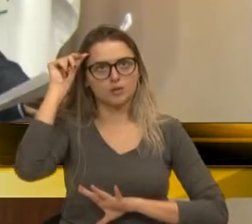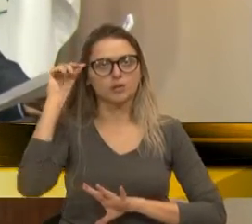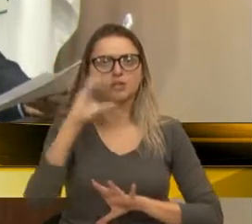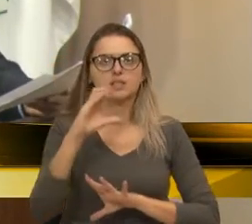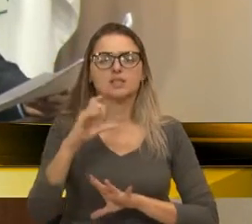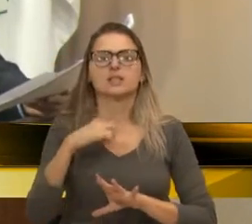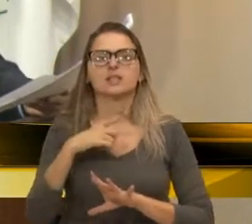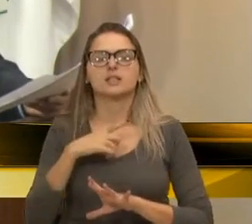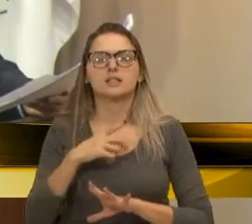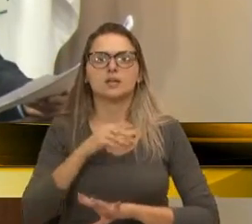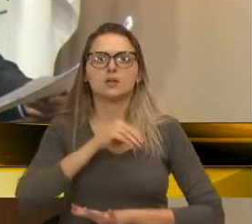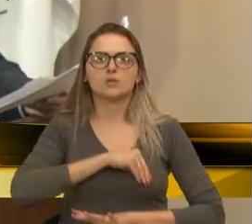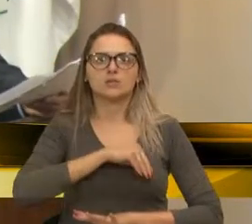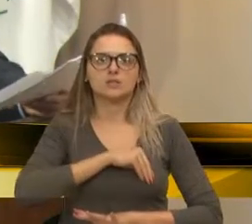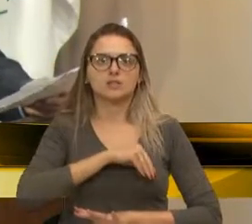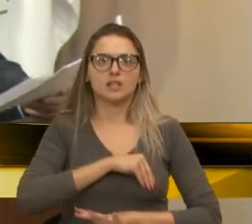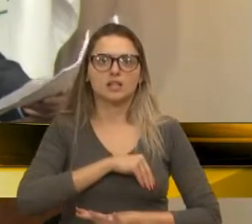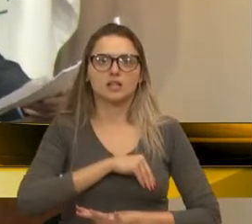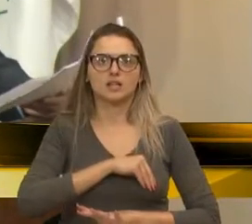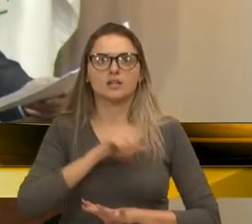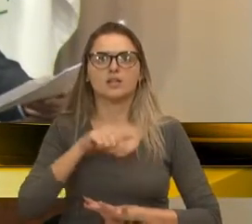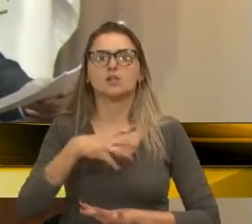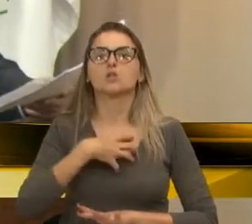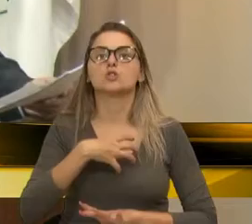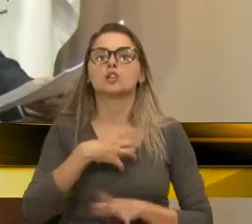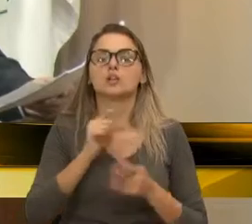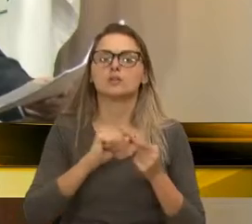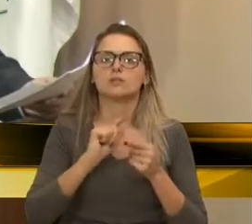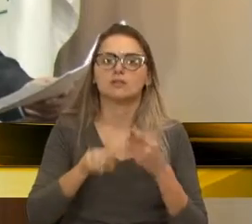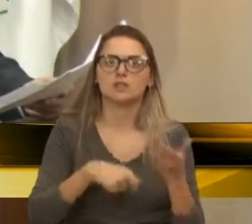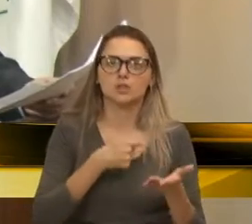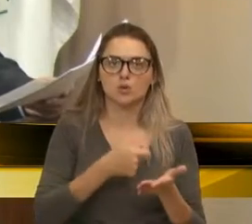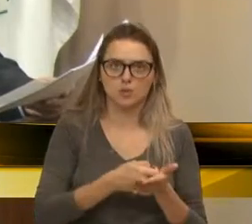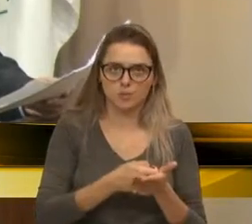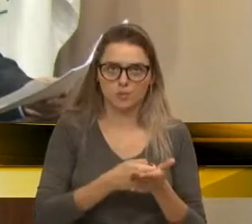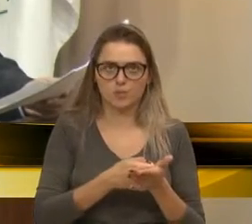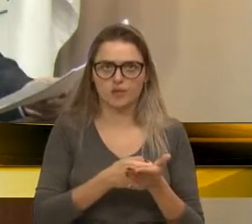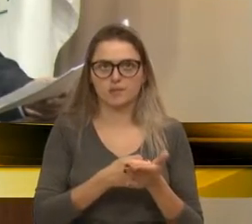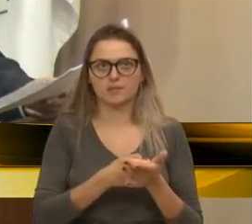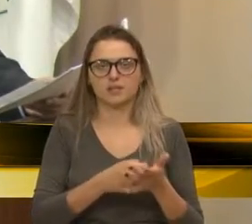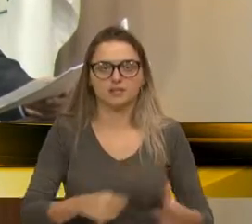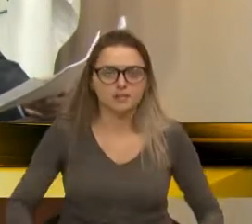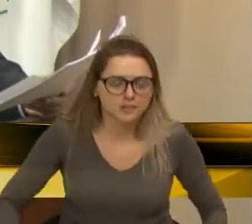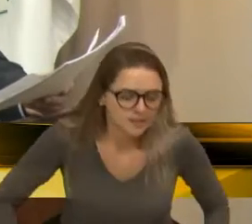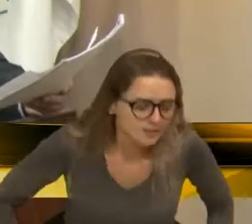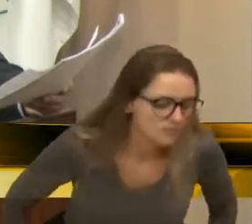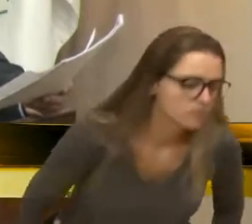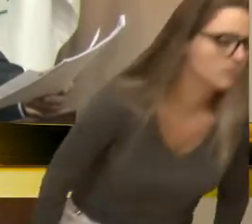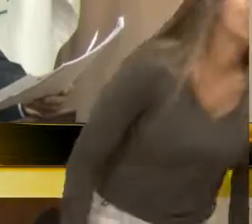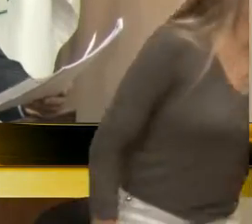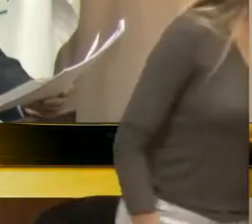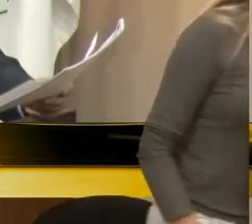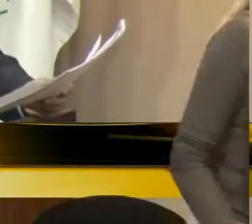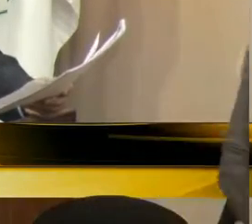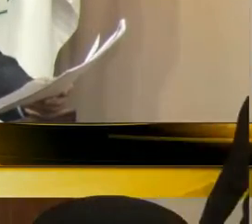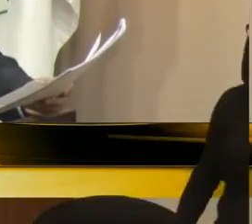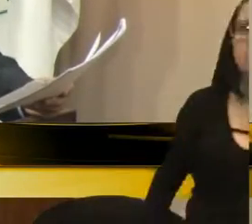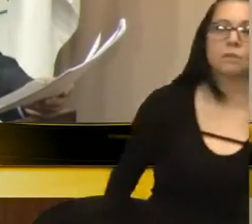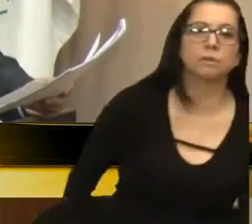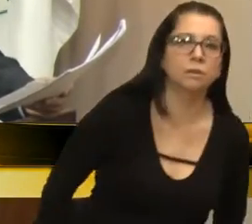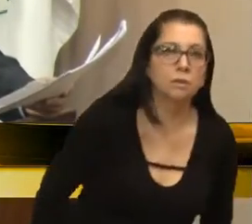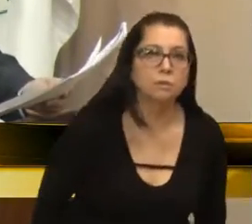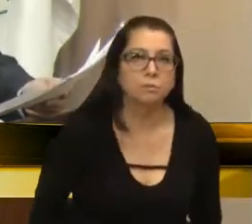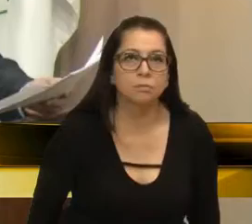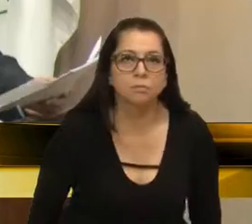pela remuneração de cargo e a forma do pagamento dessa remuneração. Então ele aponta esses 4